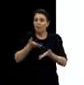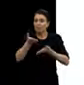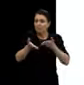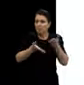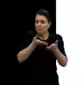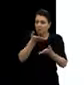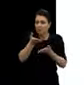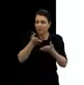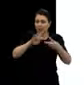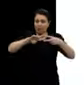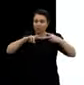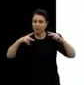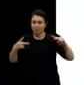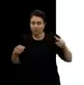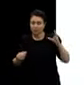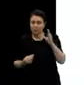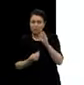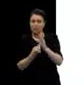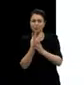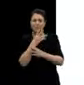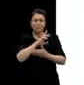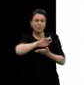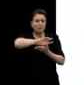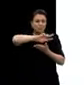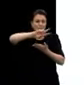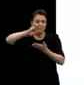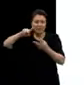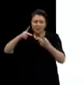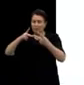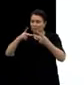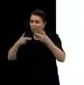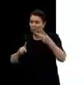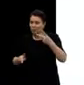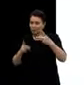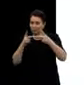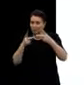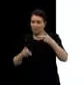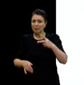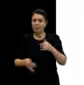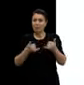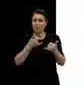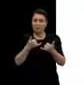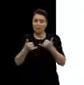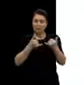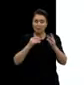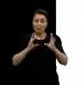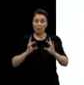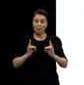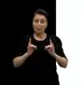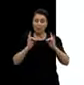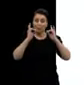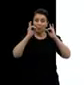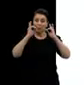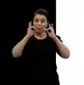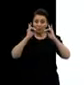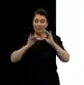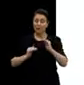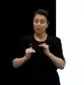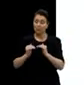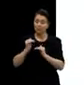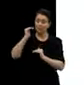gênicas, para a produção de diversas proteínas, como, por exemplo, o hormônio do crescimento e também a